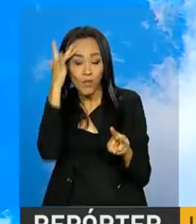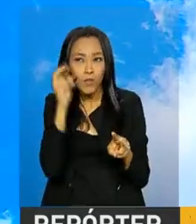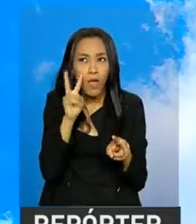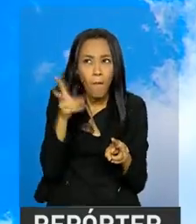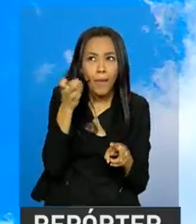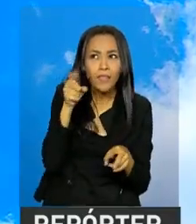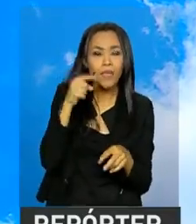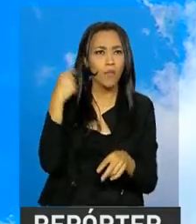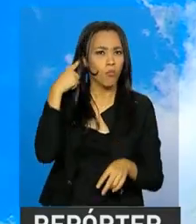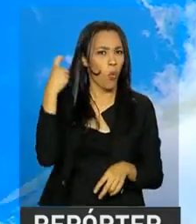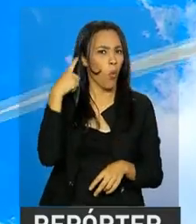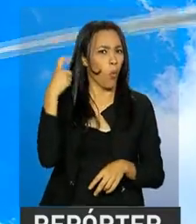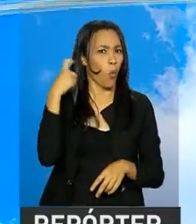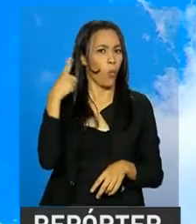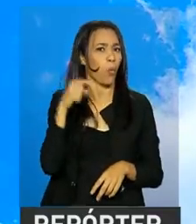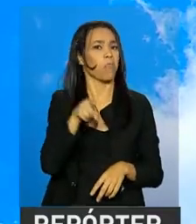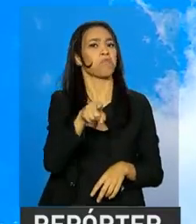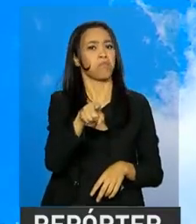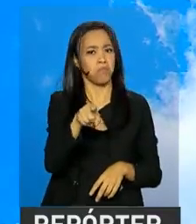percebem o barulho.